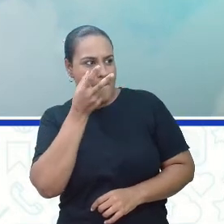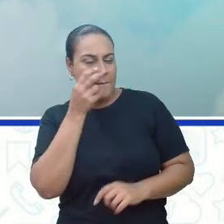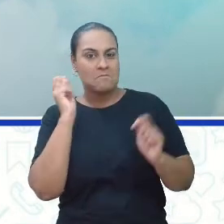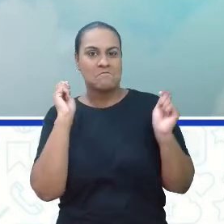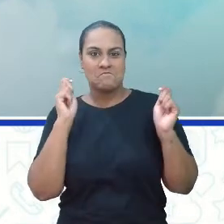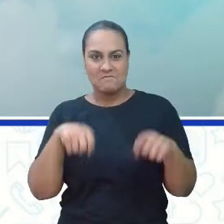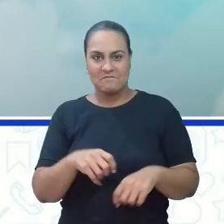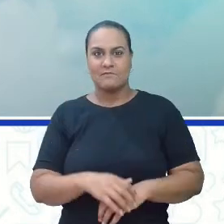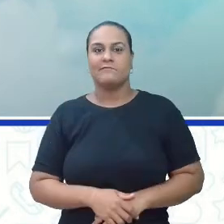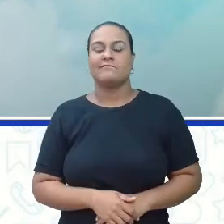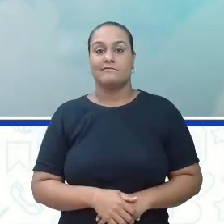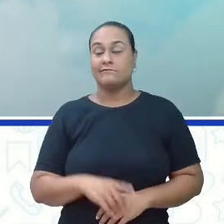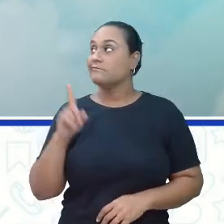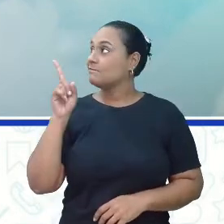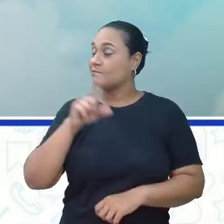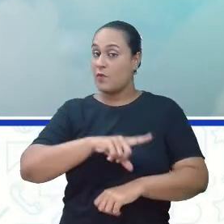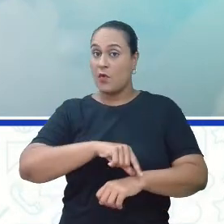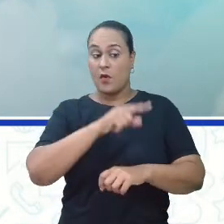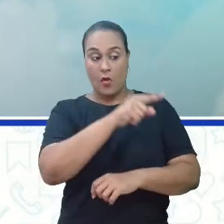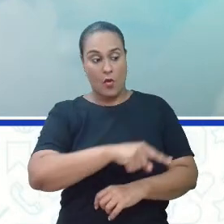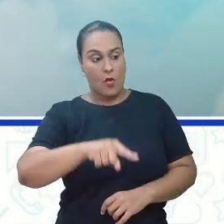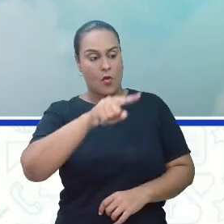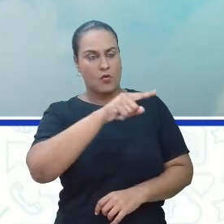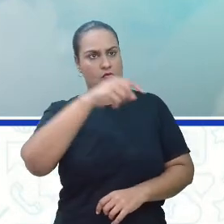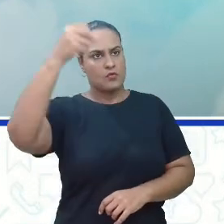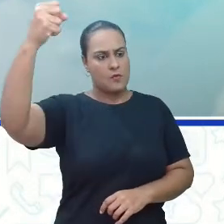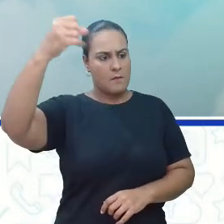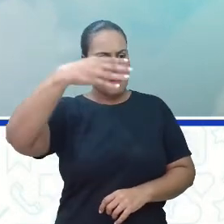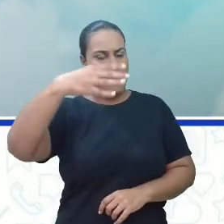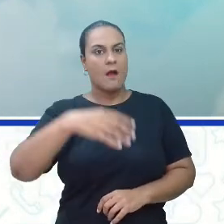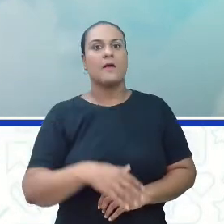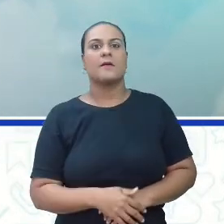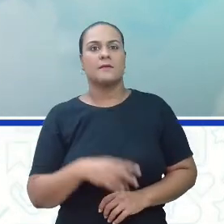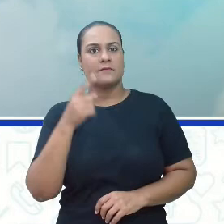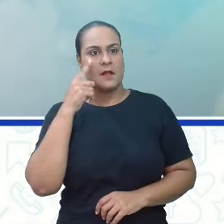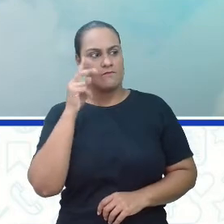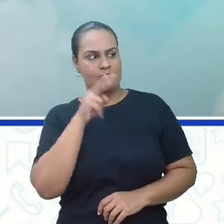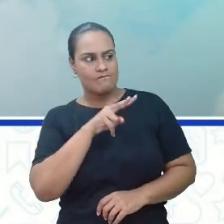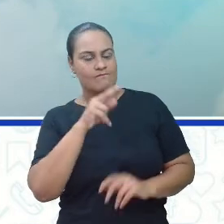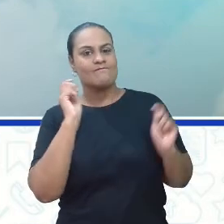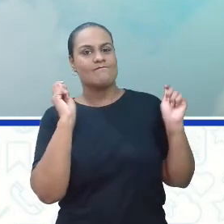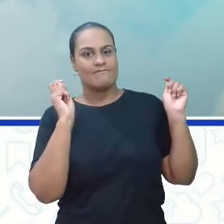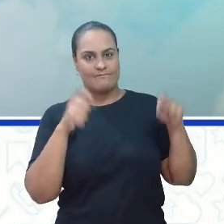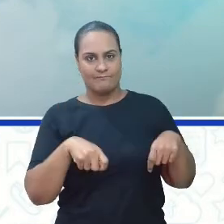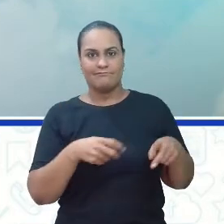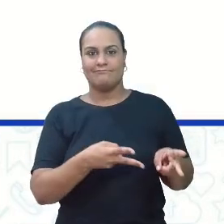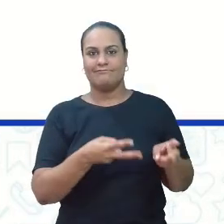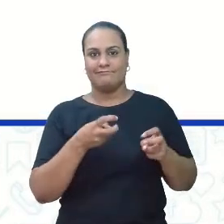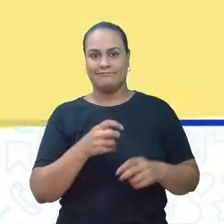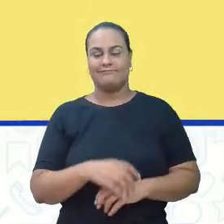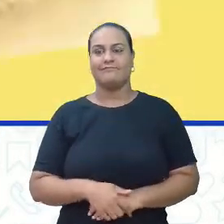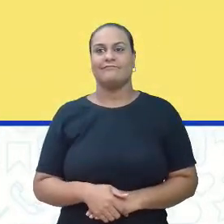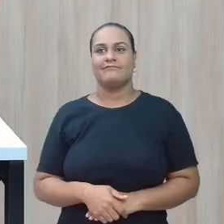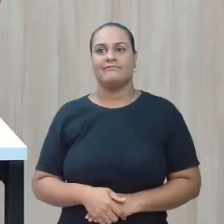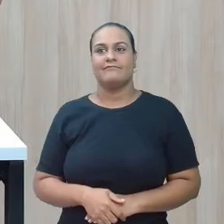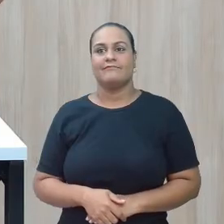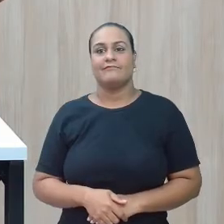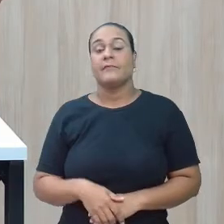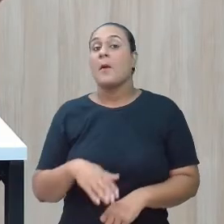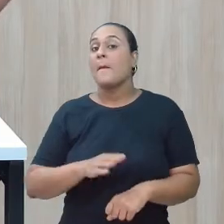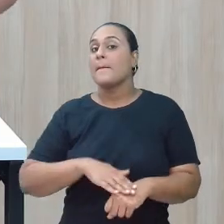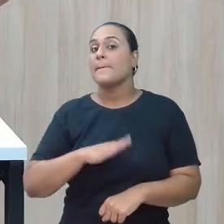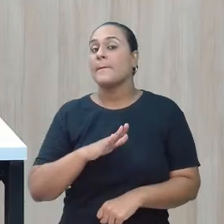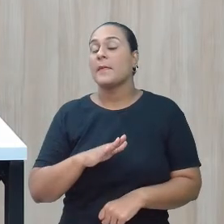Então, esse relógio, ele recebeu a luz, reflete a luz, e aí a gente consegue perceber. Vamos falar mais,